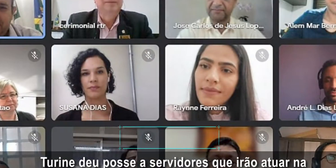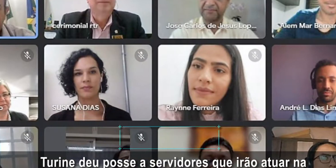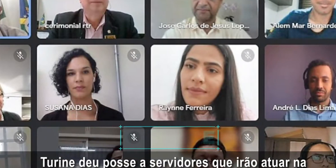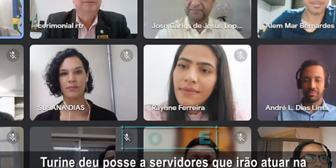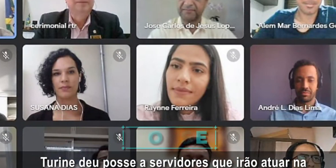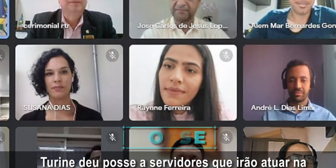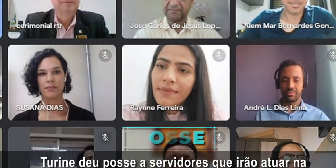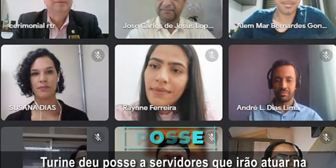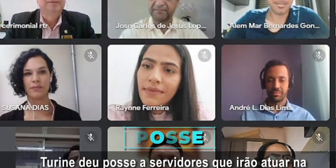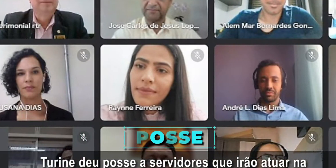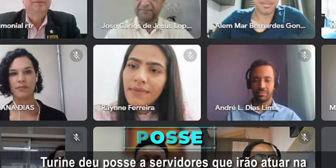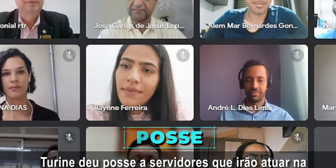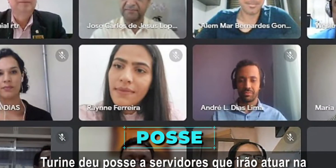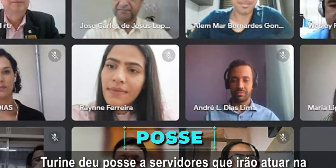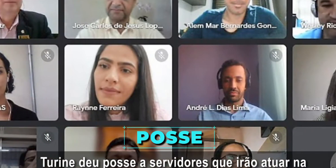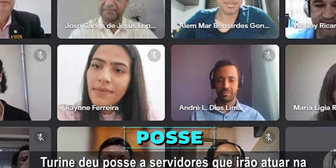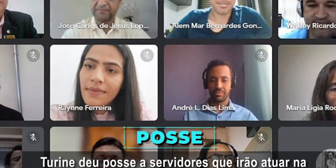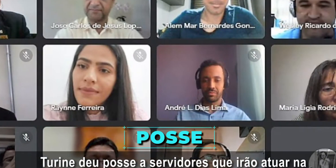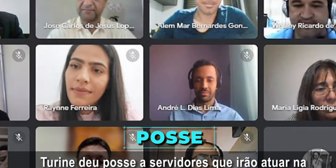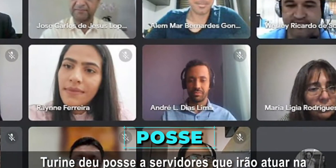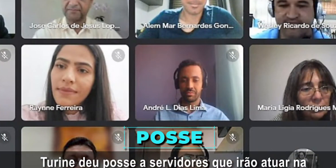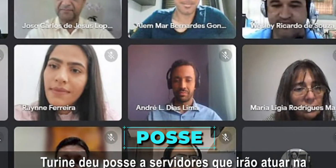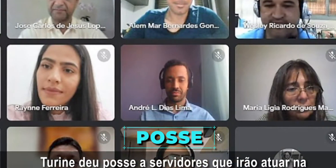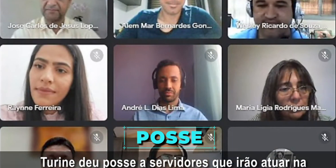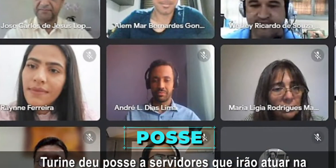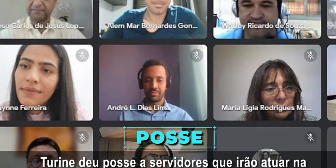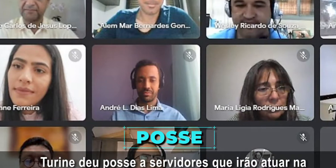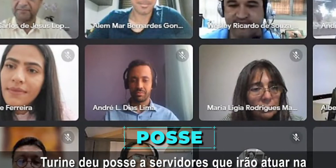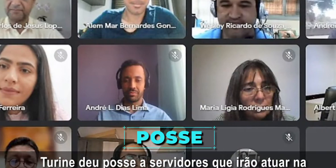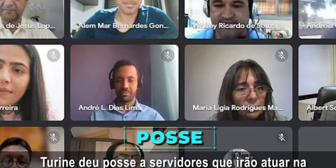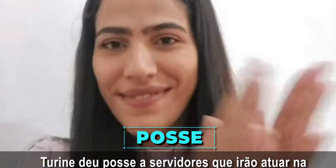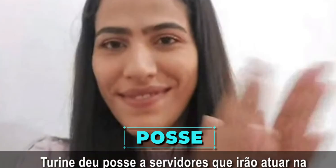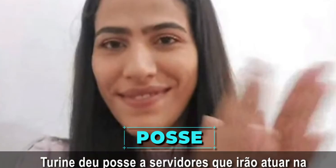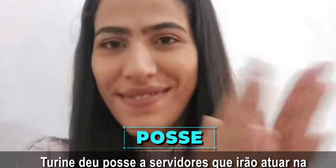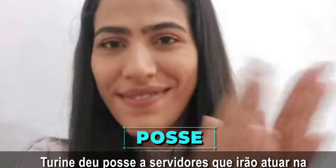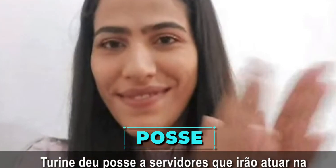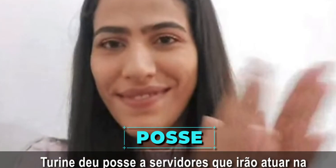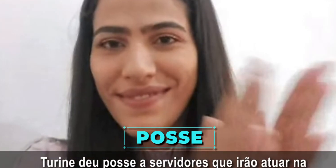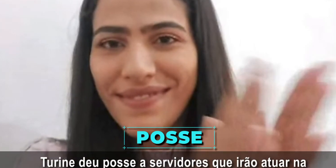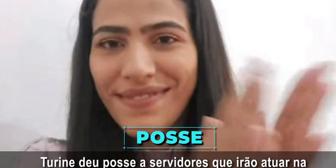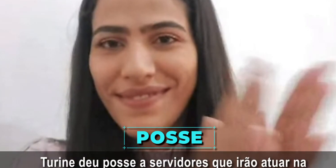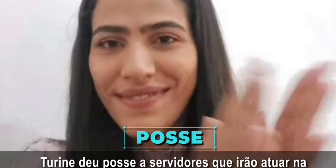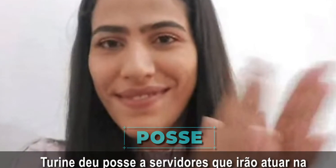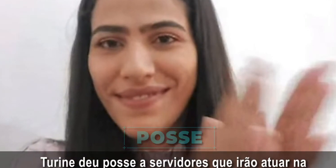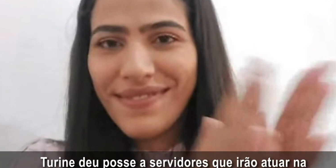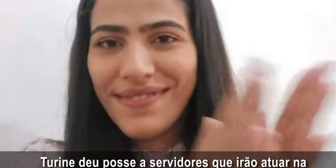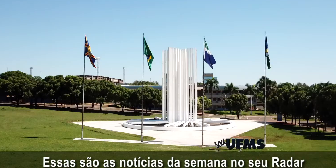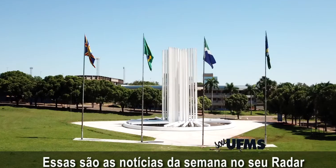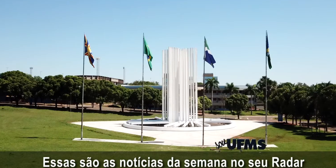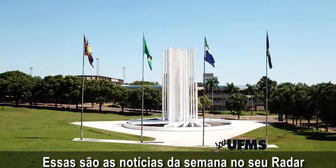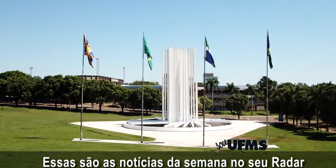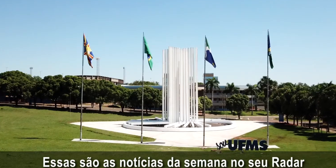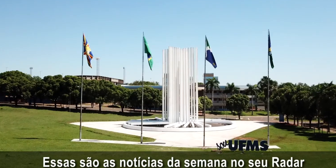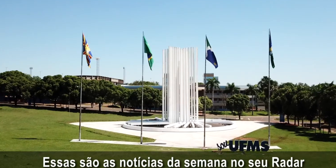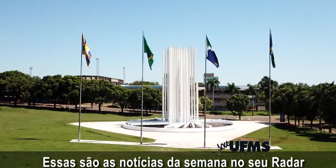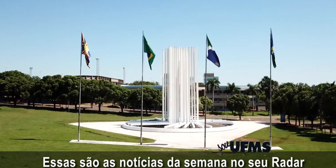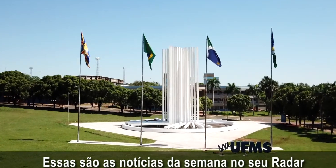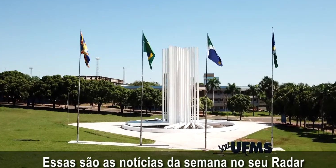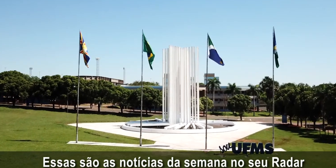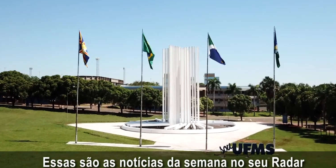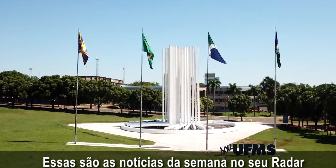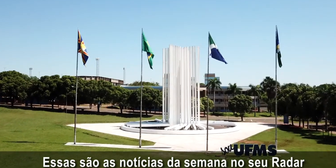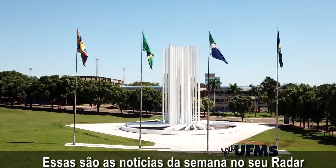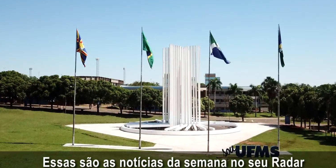Turini deu posse a servidores que irão atuar na cidade universitária e no campus de Paranaíba. Essas são as